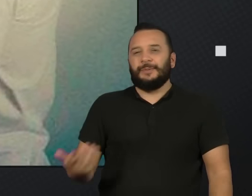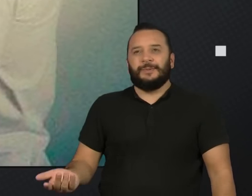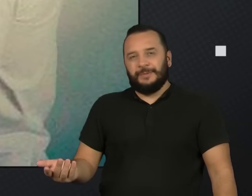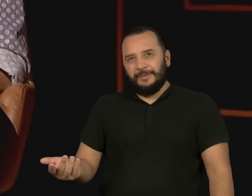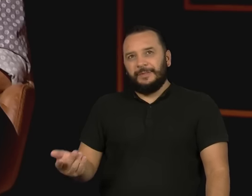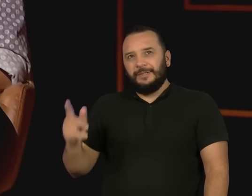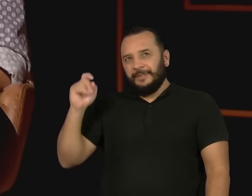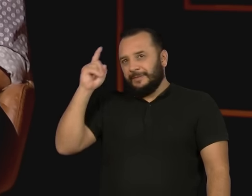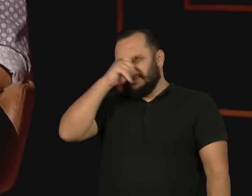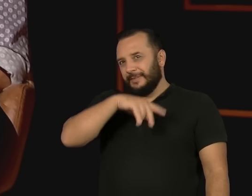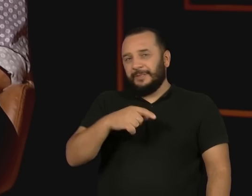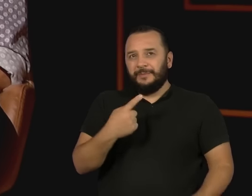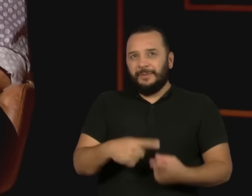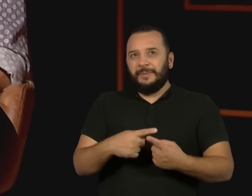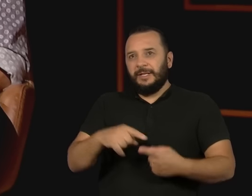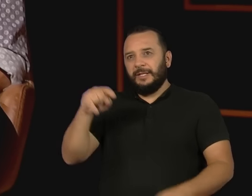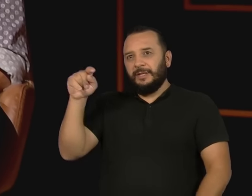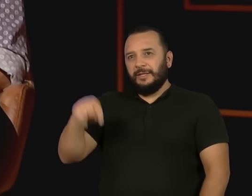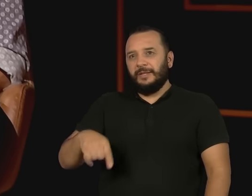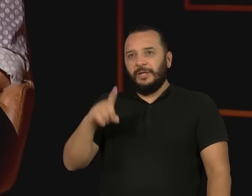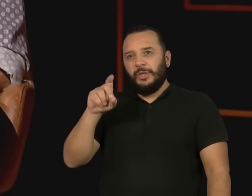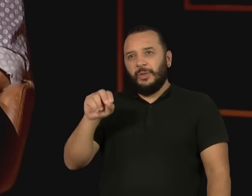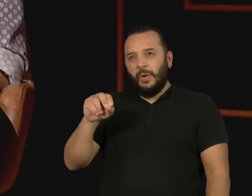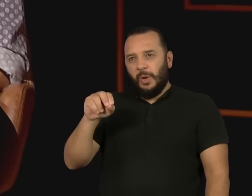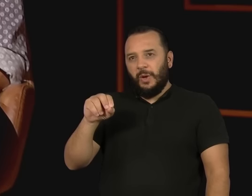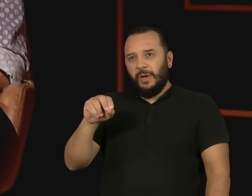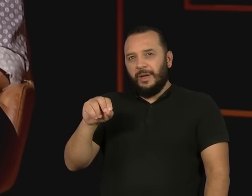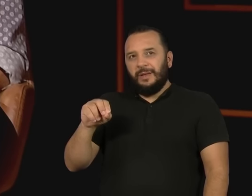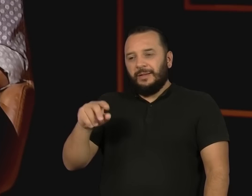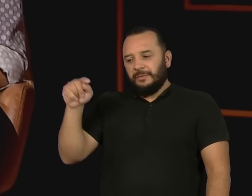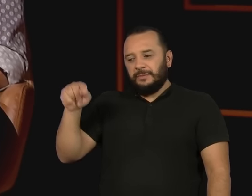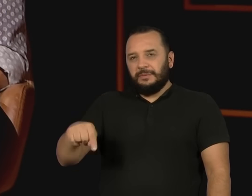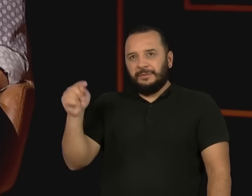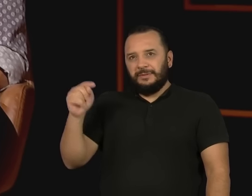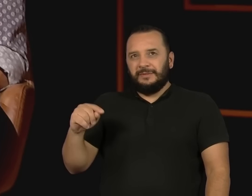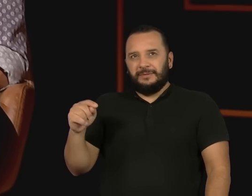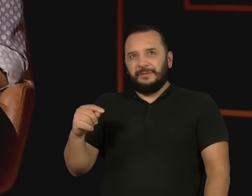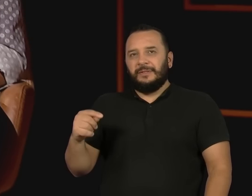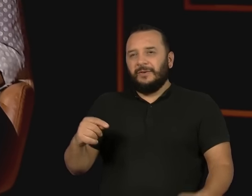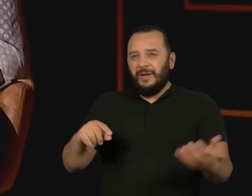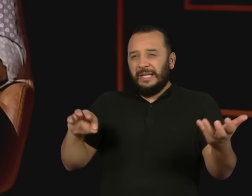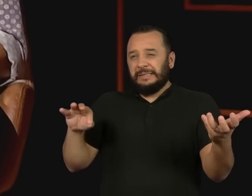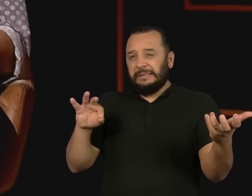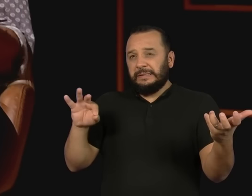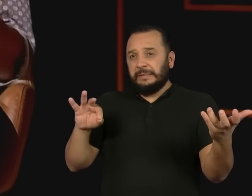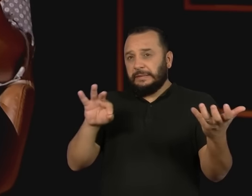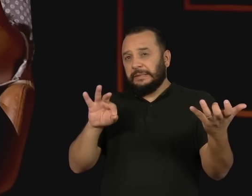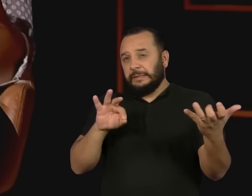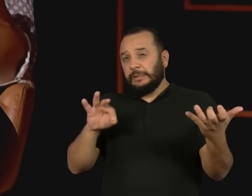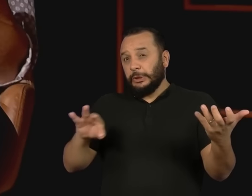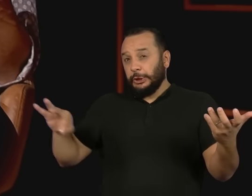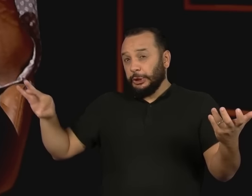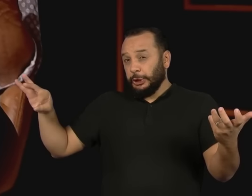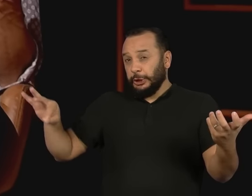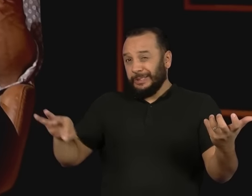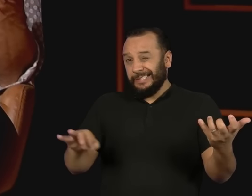Muito difícil, né? Porque o piano você toca dó e vai sair dó sempre, né? Para tirar um dó no violino